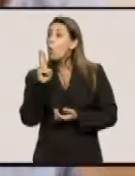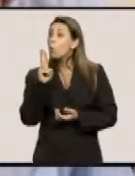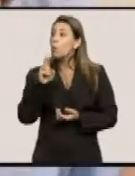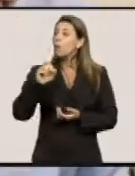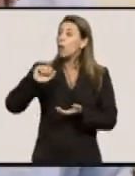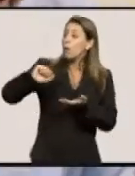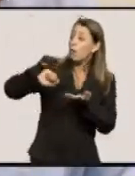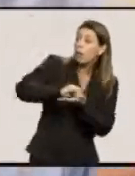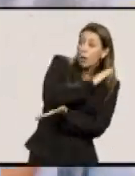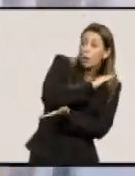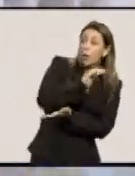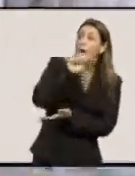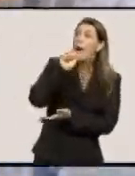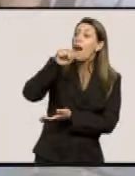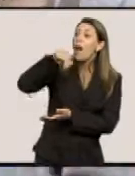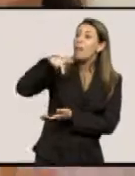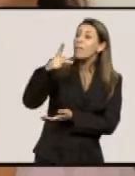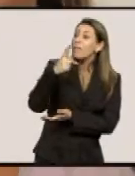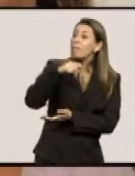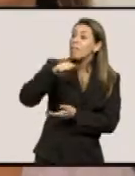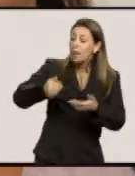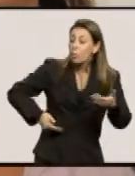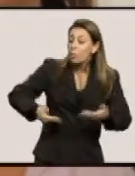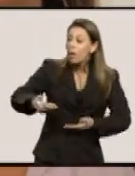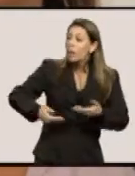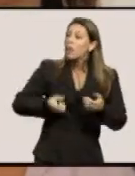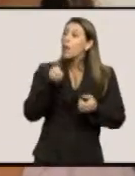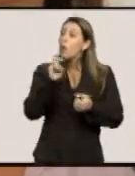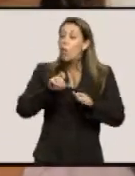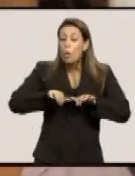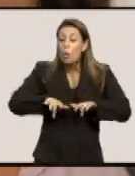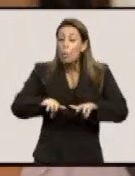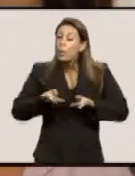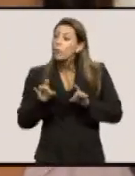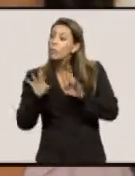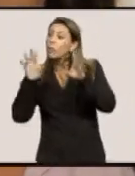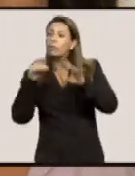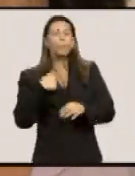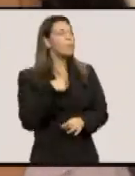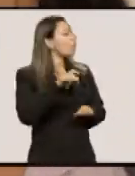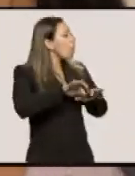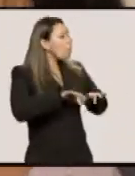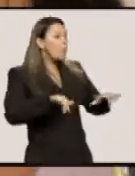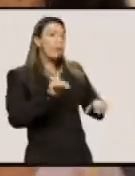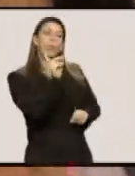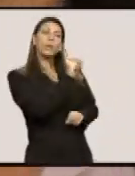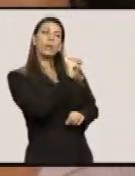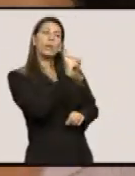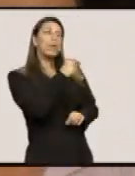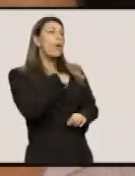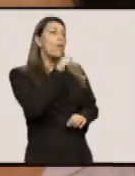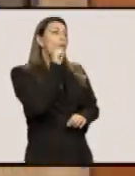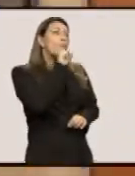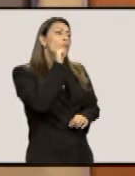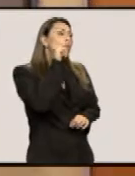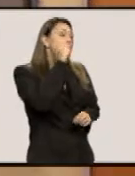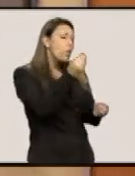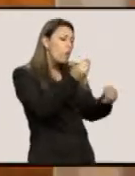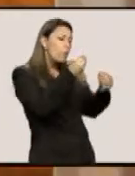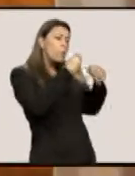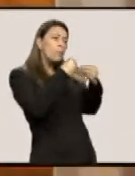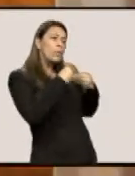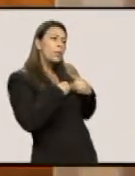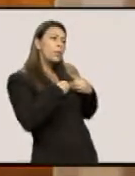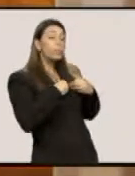Ou é a Aninha, ou é o piano. O piano não. O piano era da minha avó. É como se tirasse um pedaço de mim mesma.